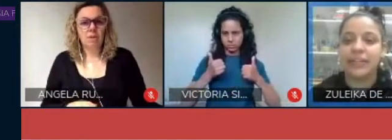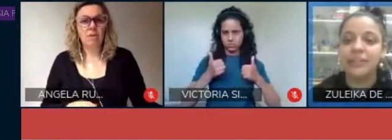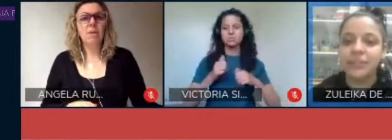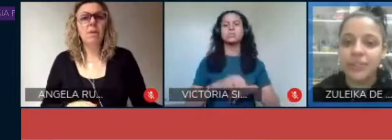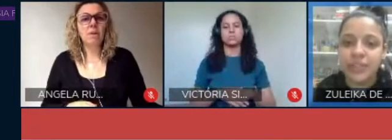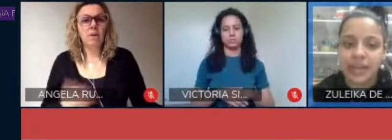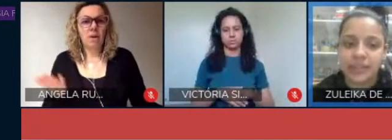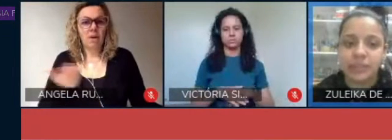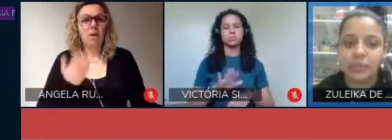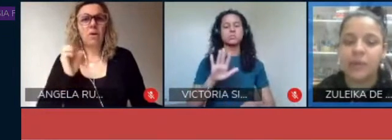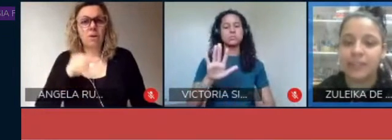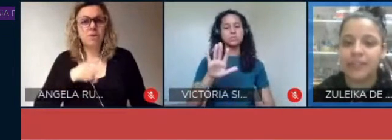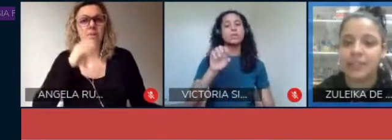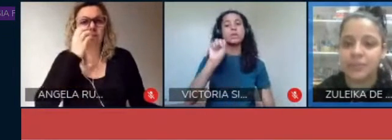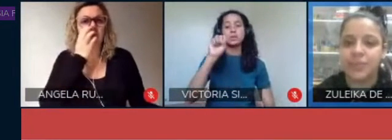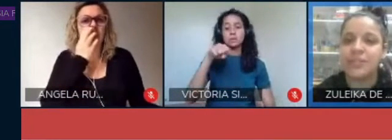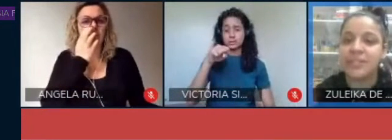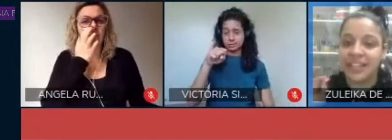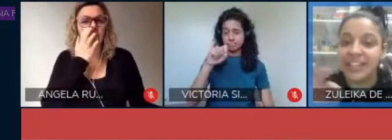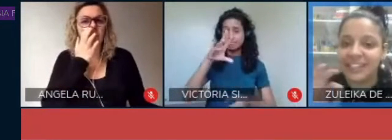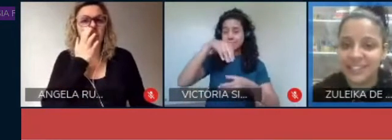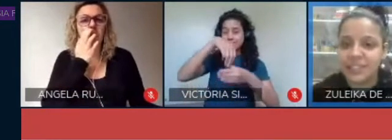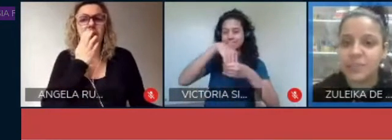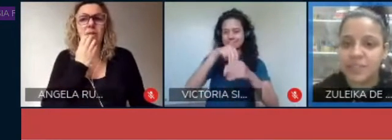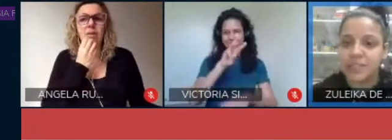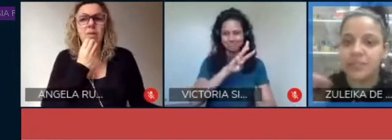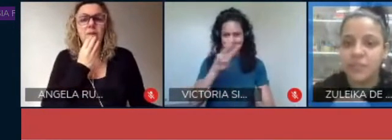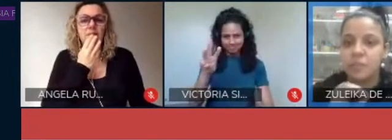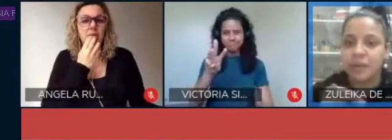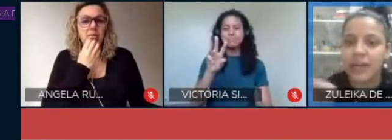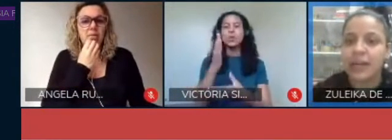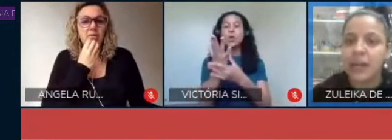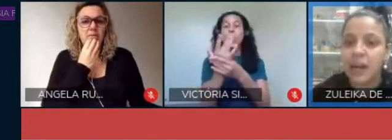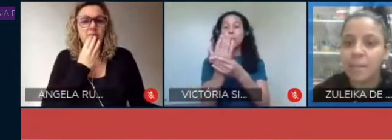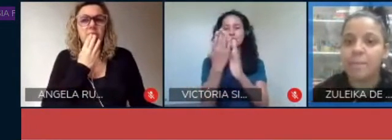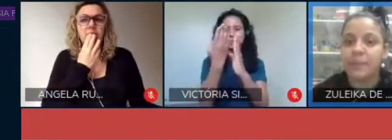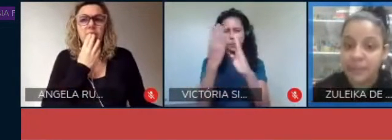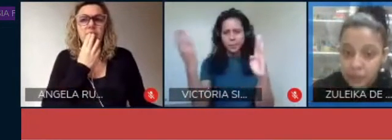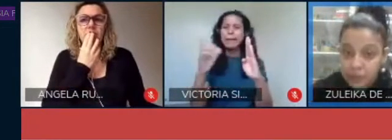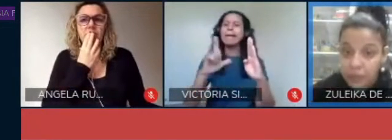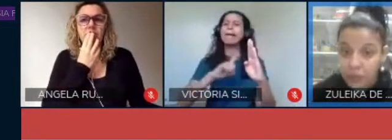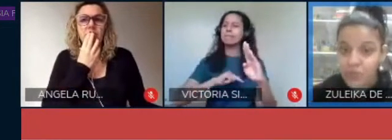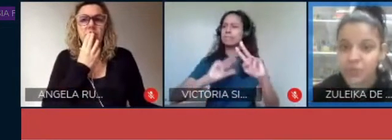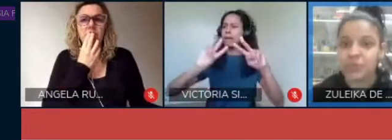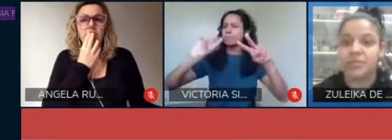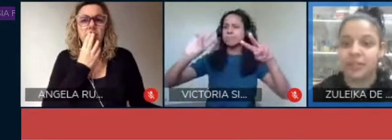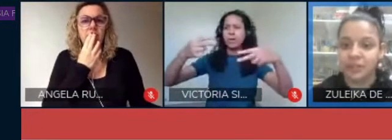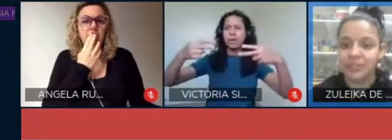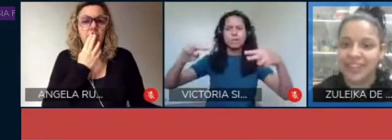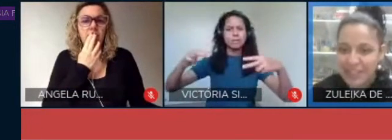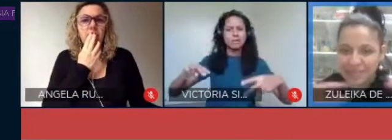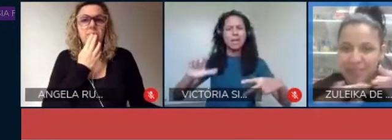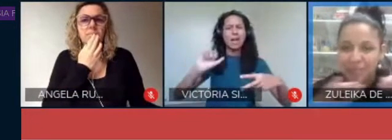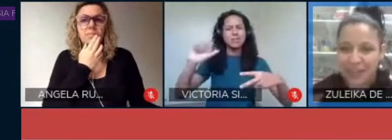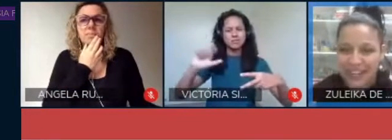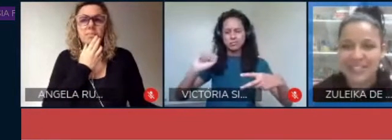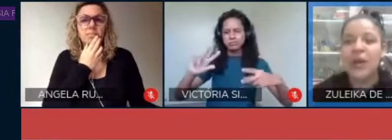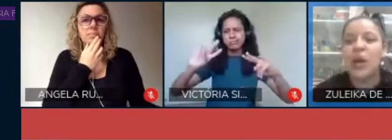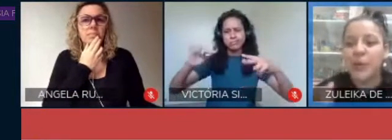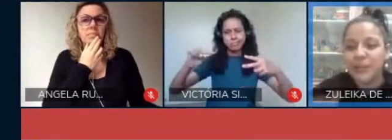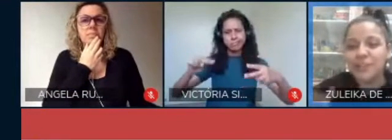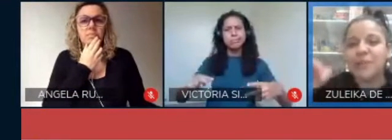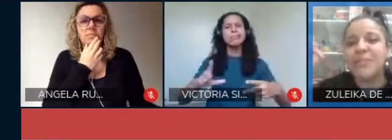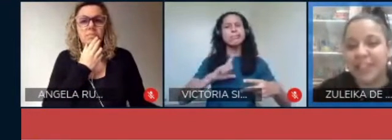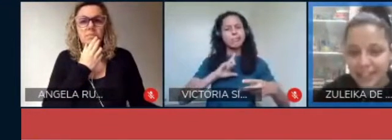Isso. Dentro do site do Bibliotecas URGS tem links específicos para tanto para a construção, né, para o